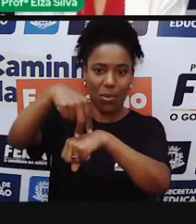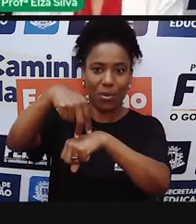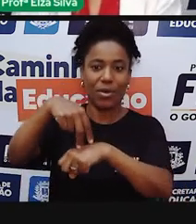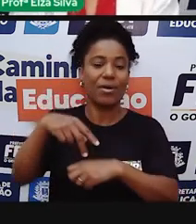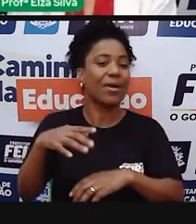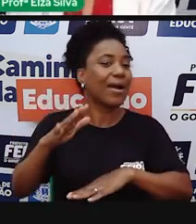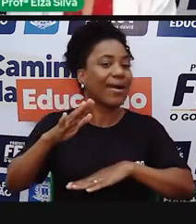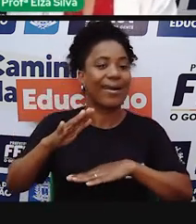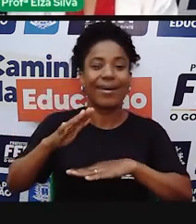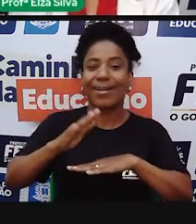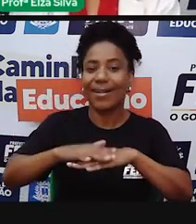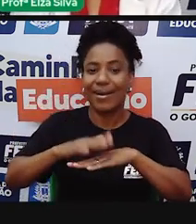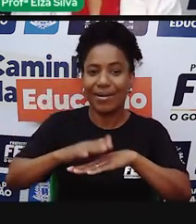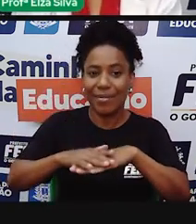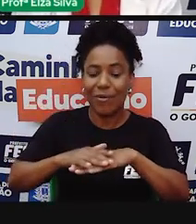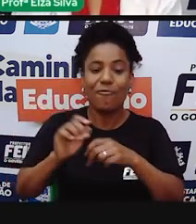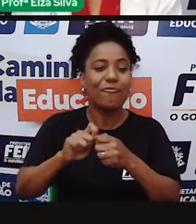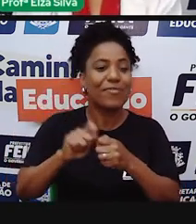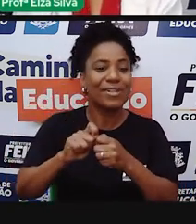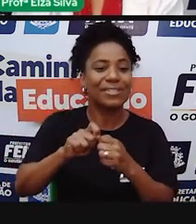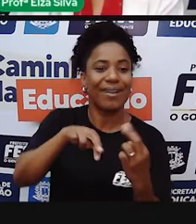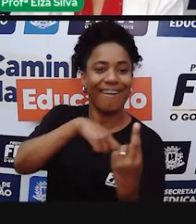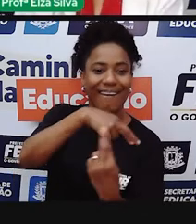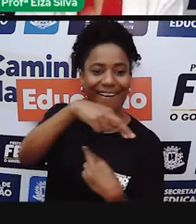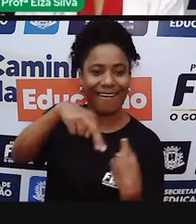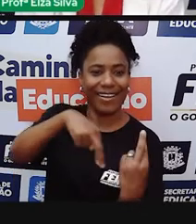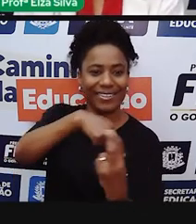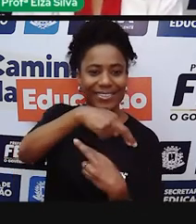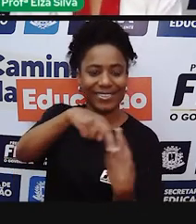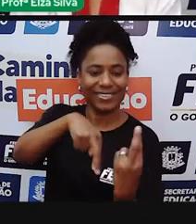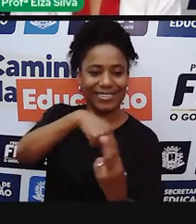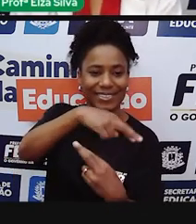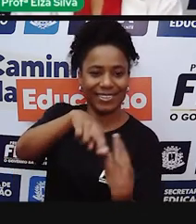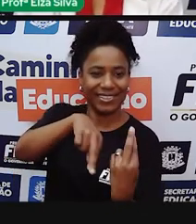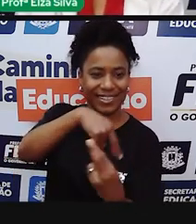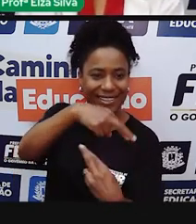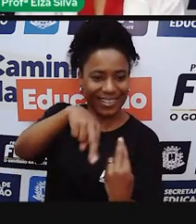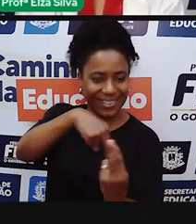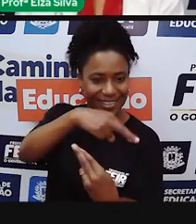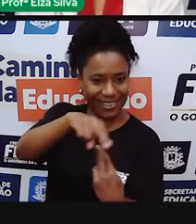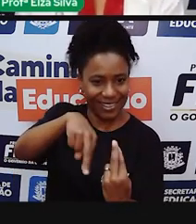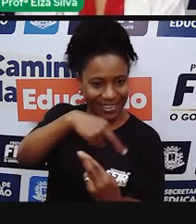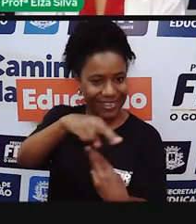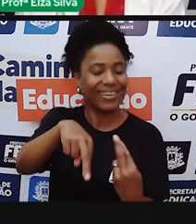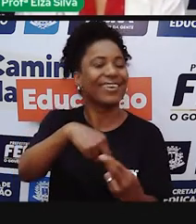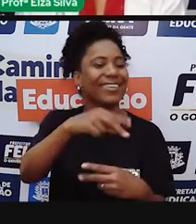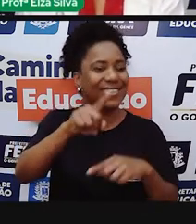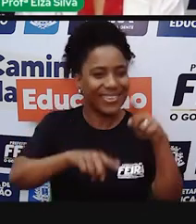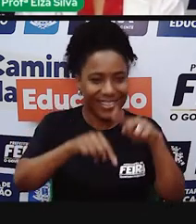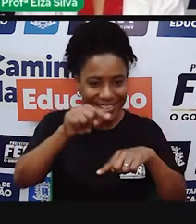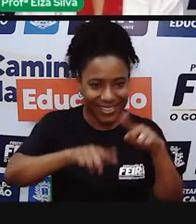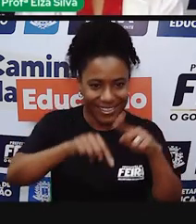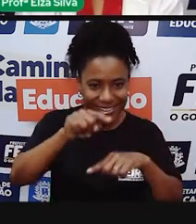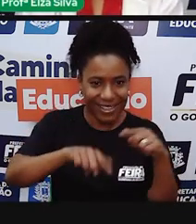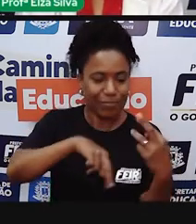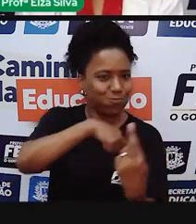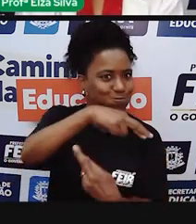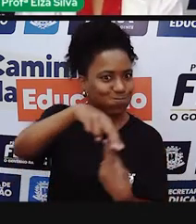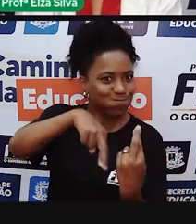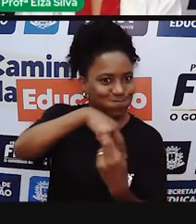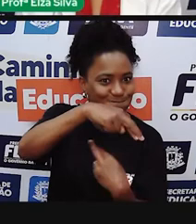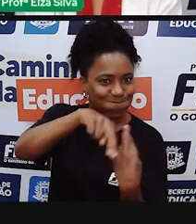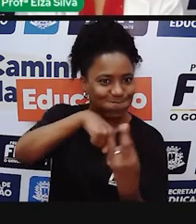com material reciclável. Então, é o primeiro do mundo. Não é uma grande